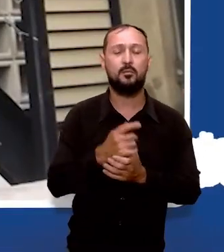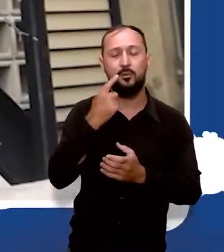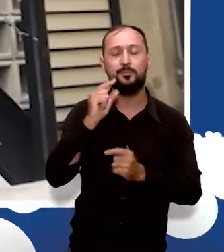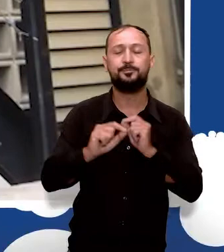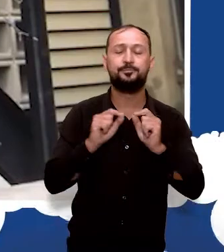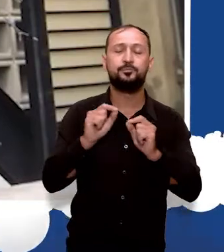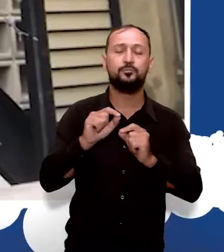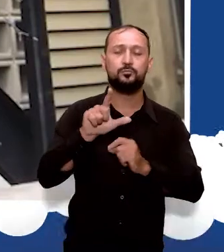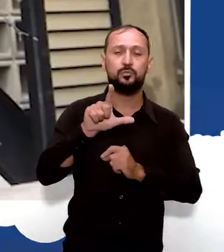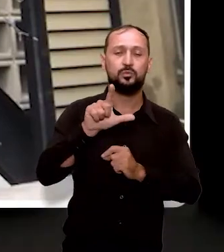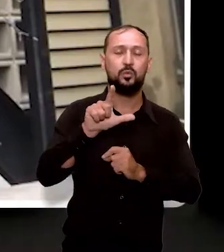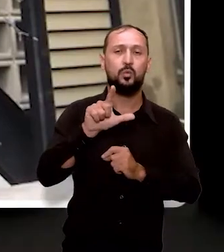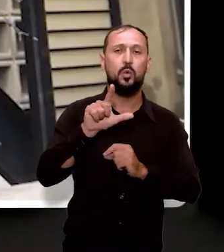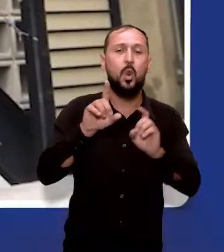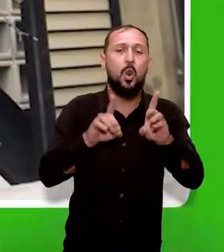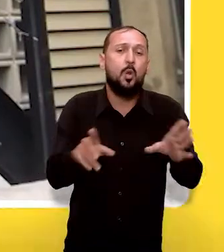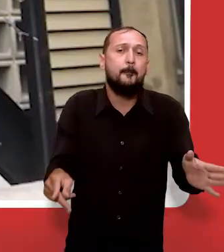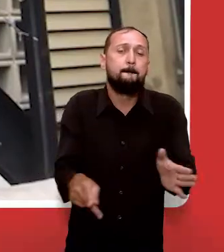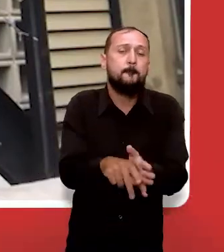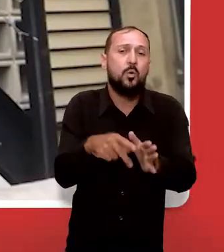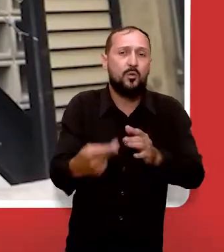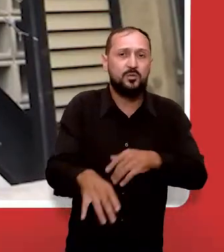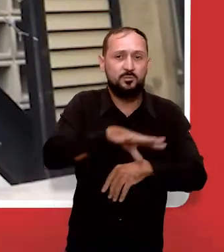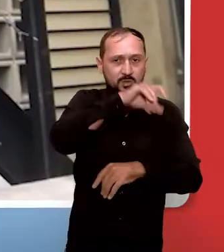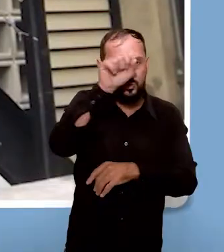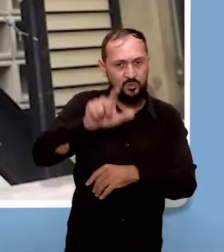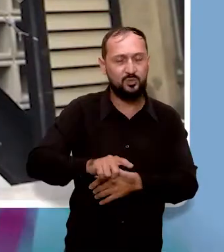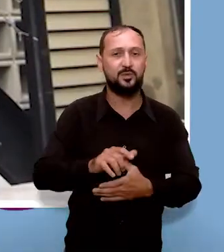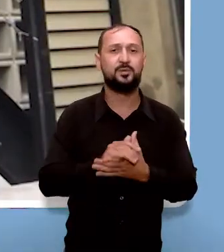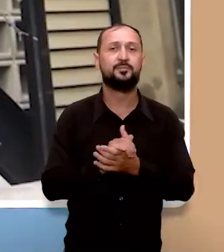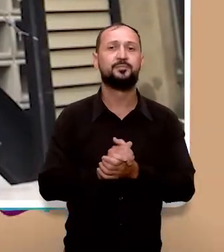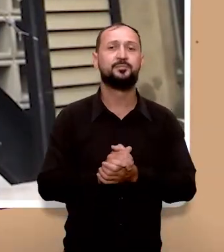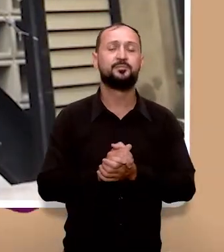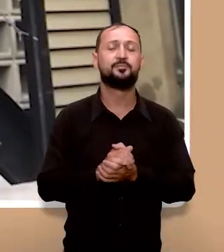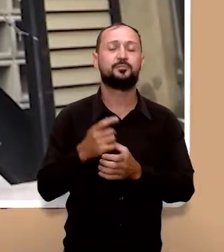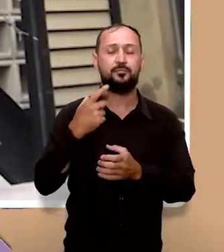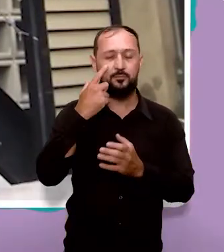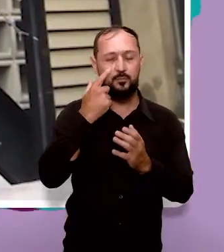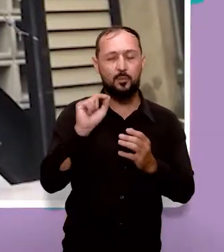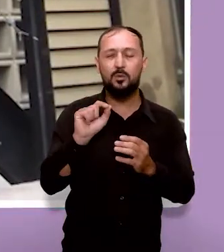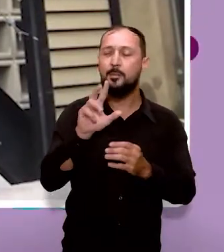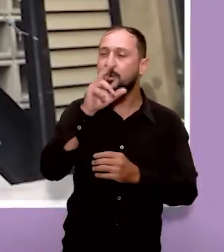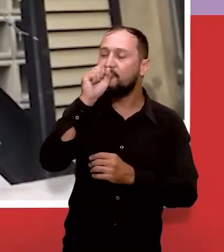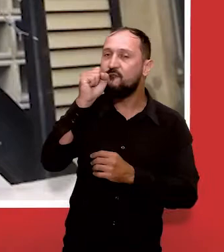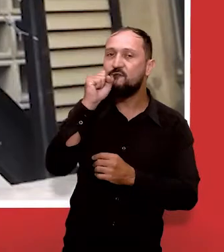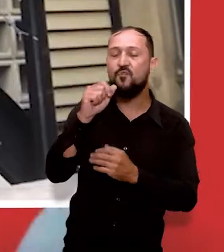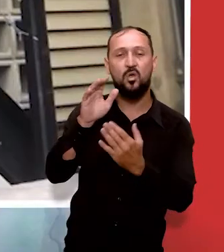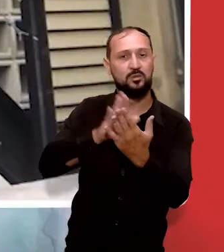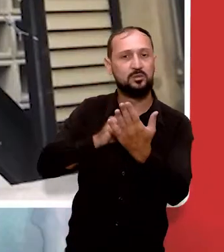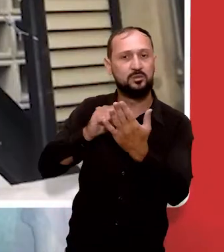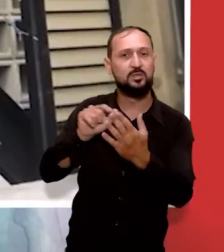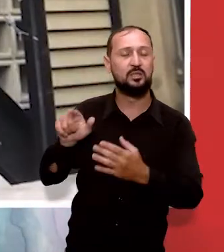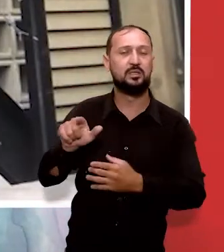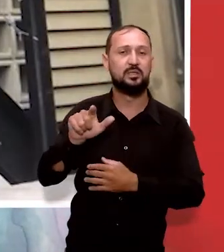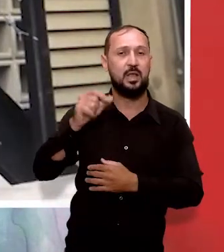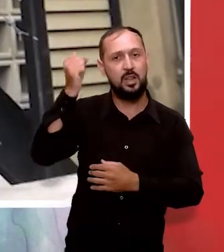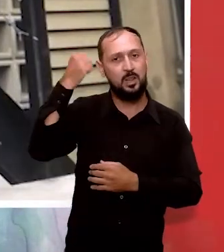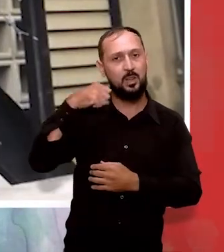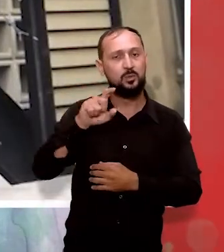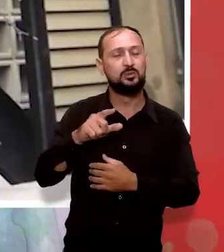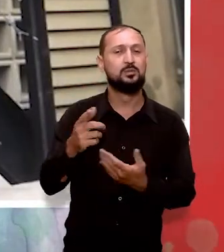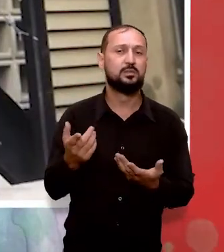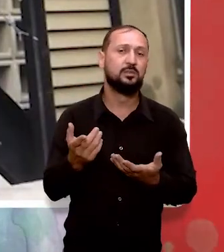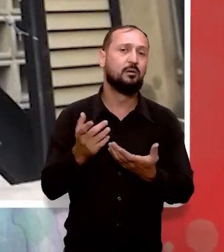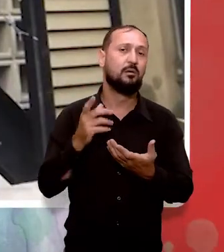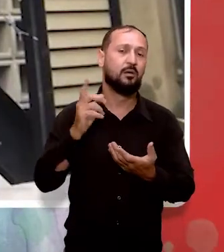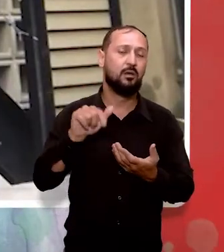a ludicidade da cultura sul-mato-grossense. Para mim, o traço mais marcante da obra da